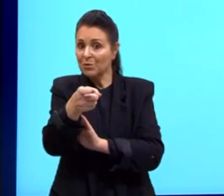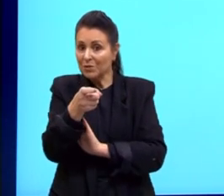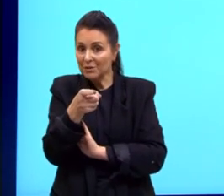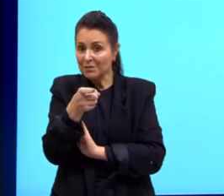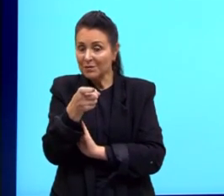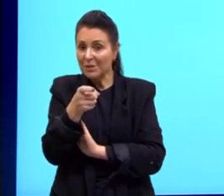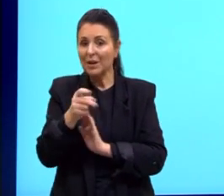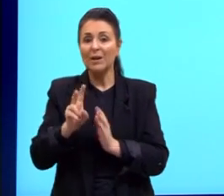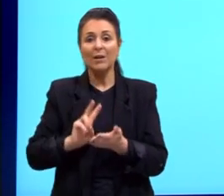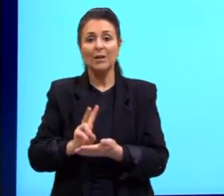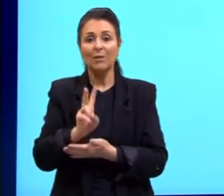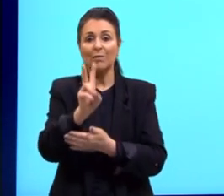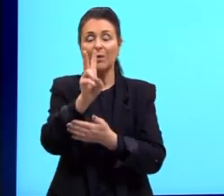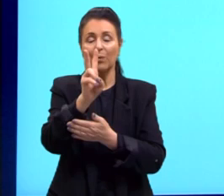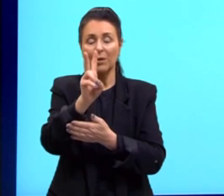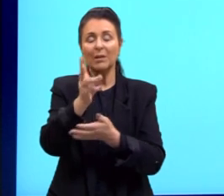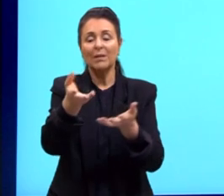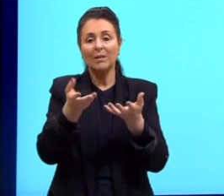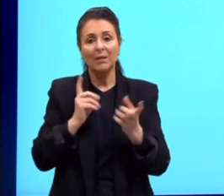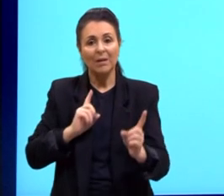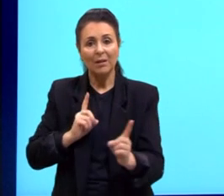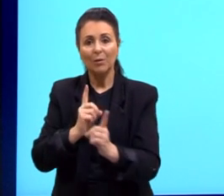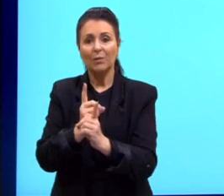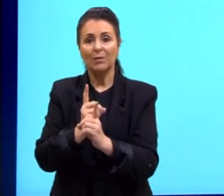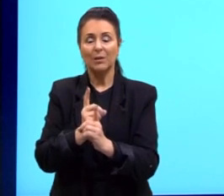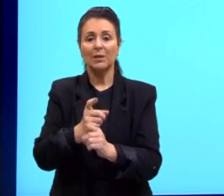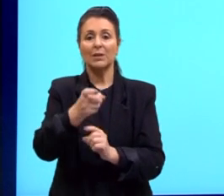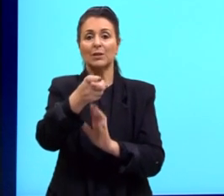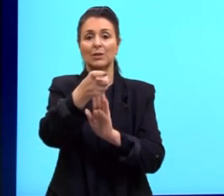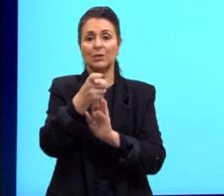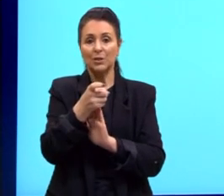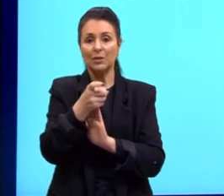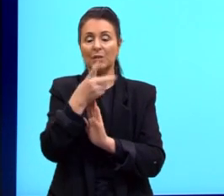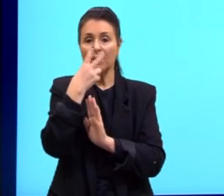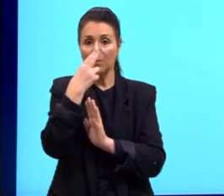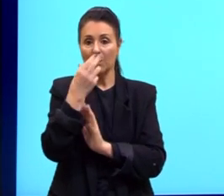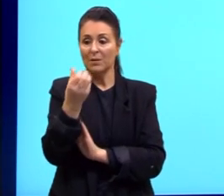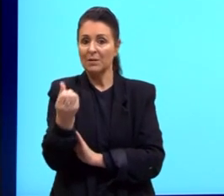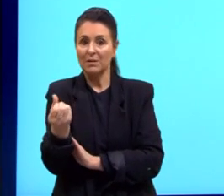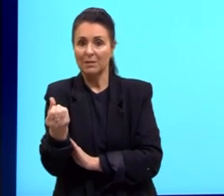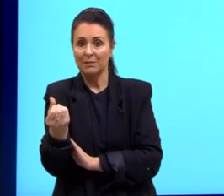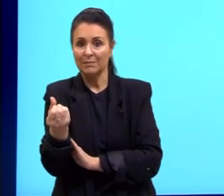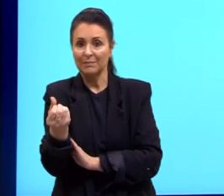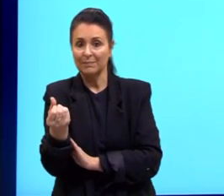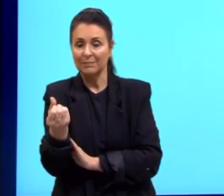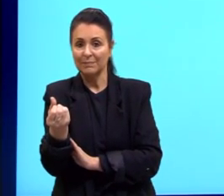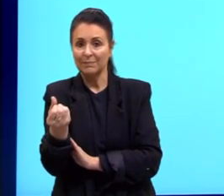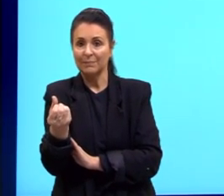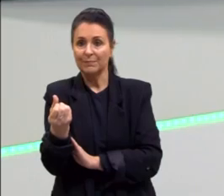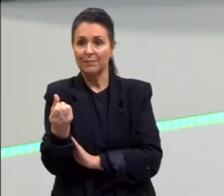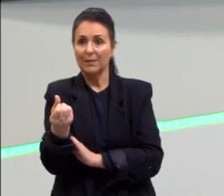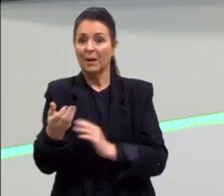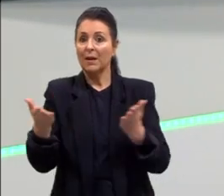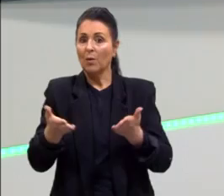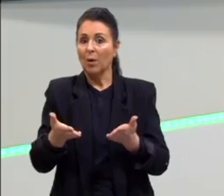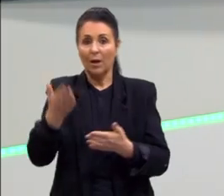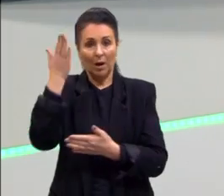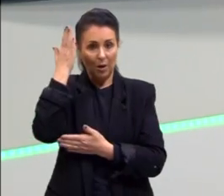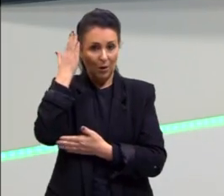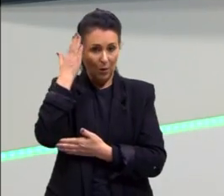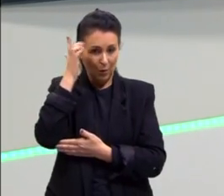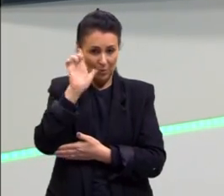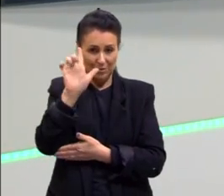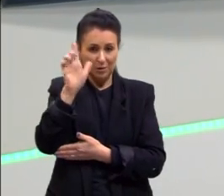exatamente o valor que nós queremos determinar então x = 6 E aí gente vocês